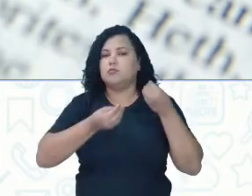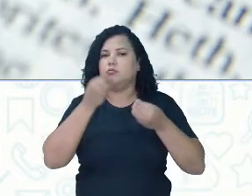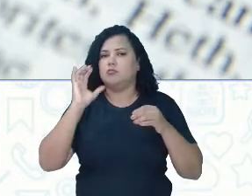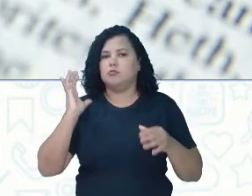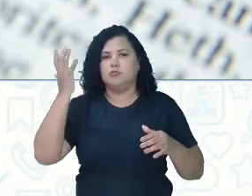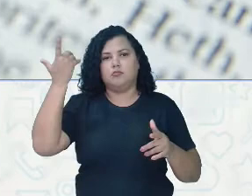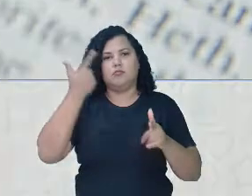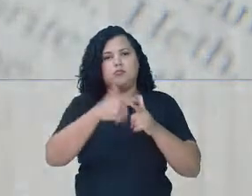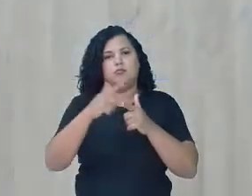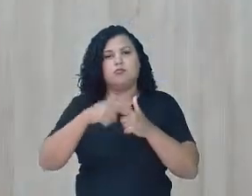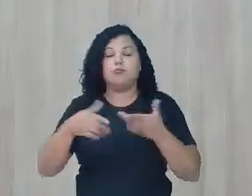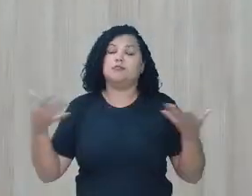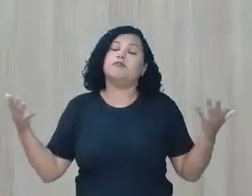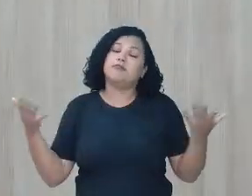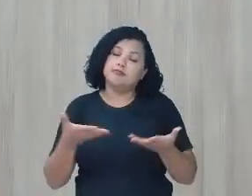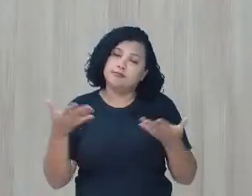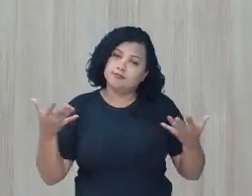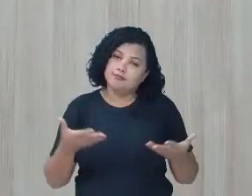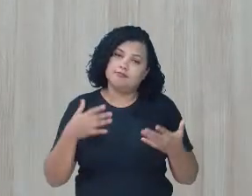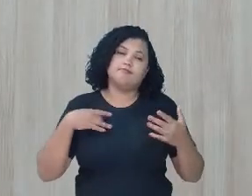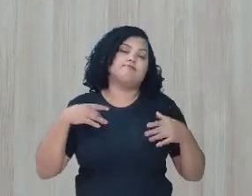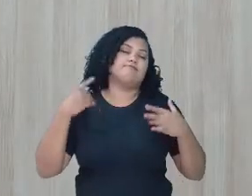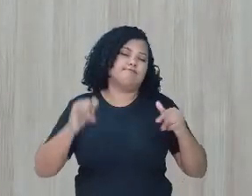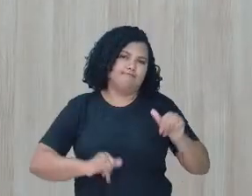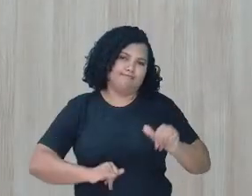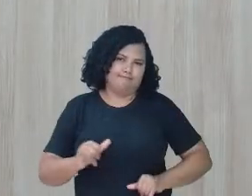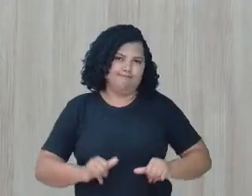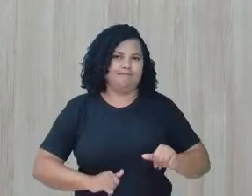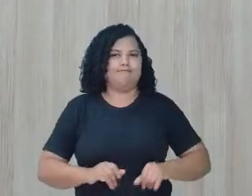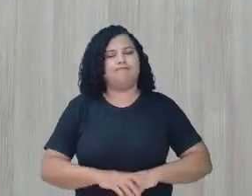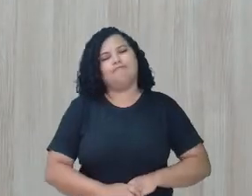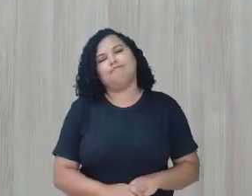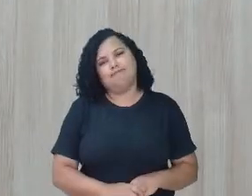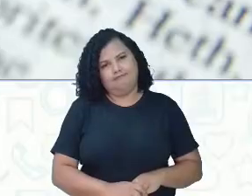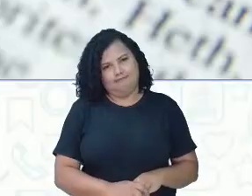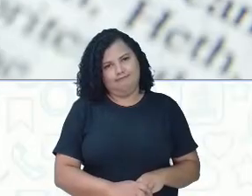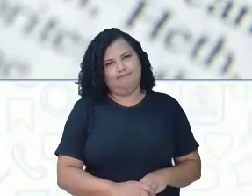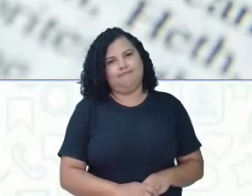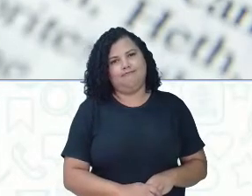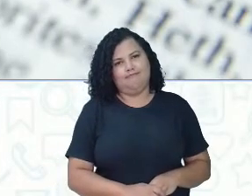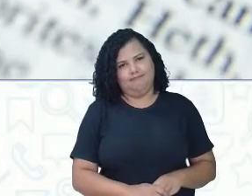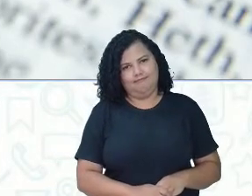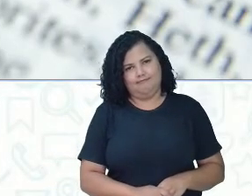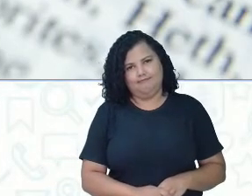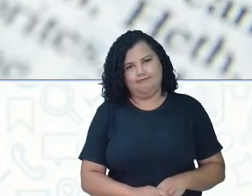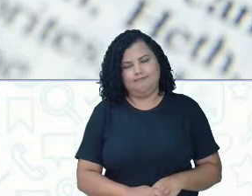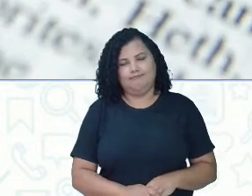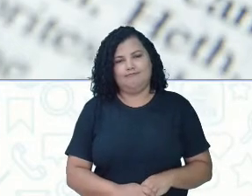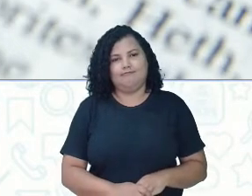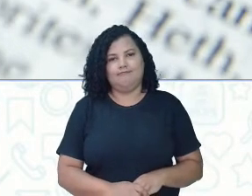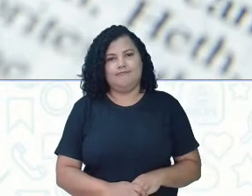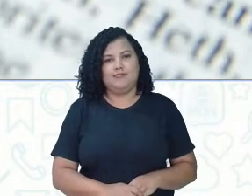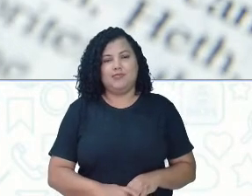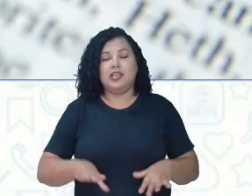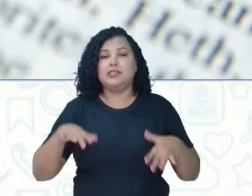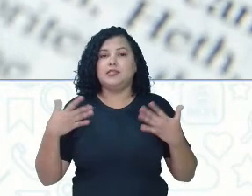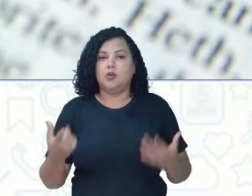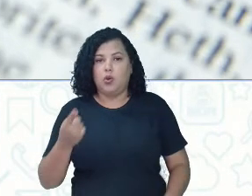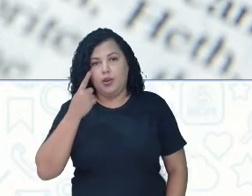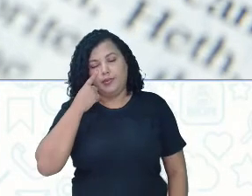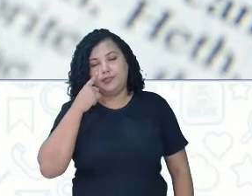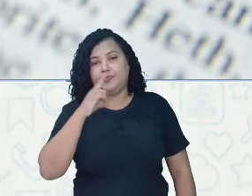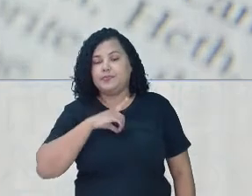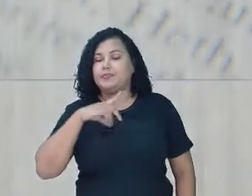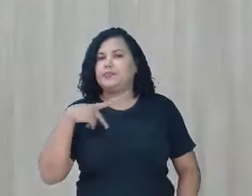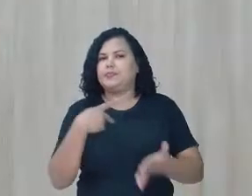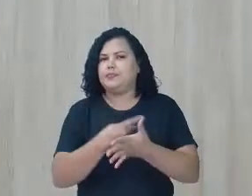resolver o problema que agora enfrenta com a ausência de comunicação. Então, vamos lá, a gente tem um fato